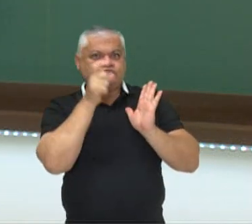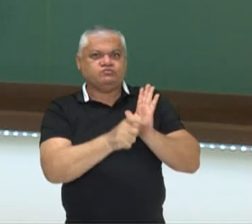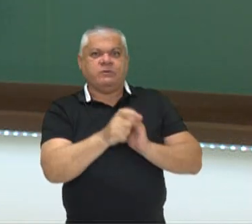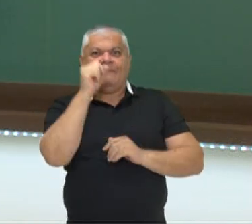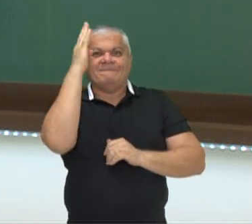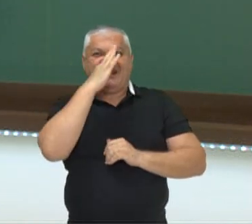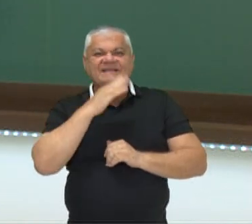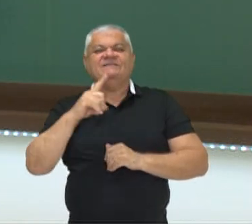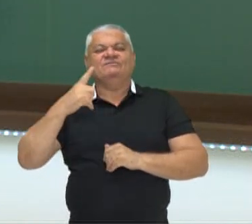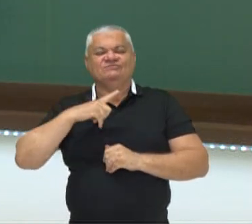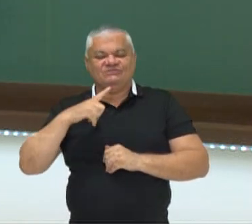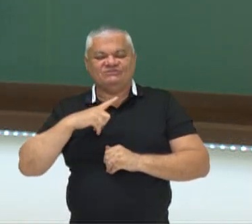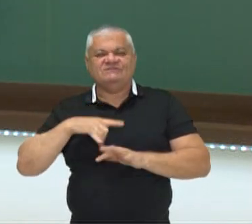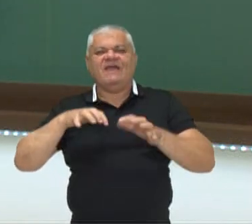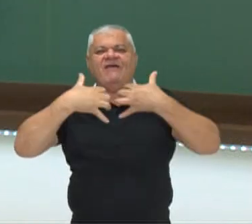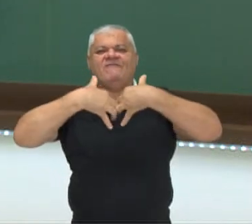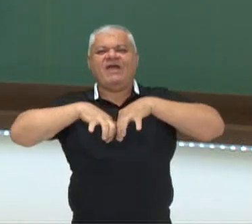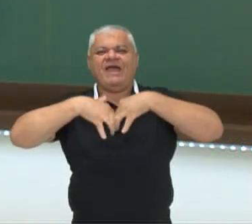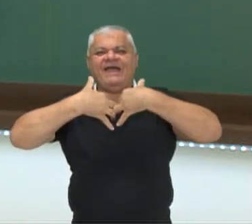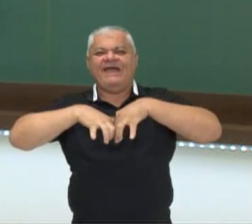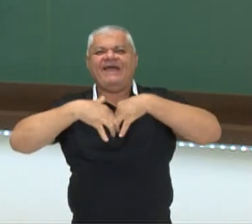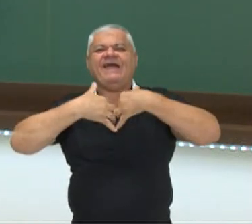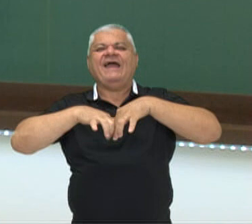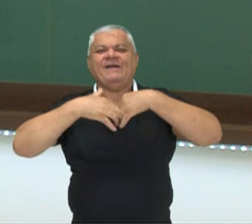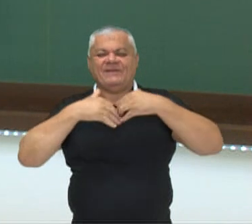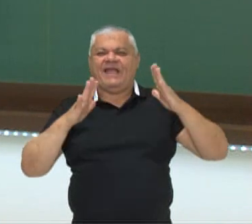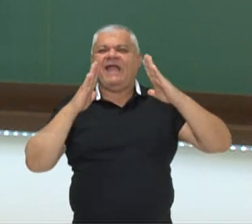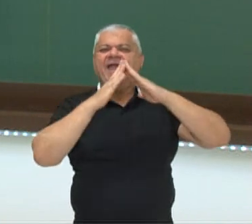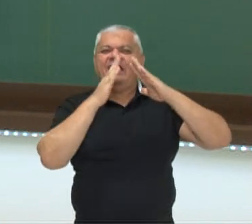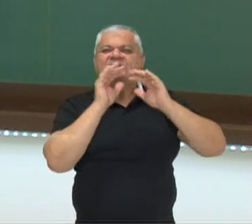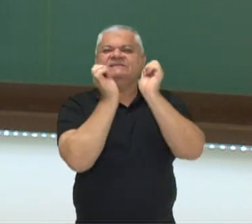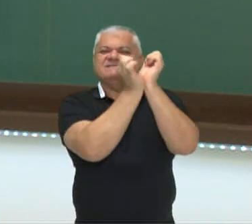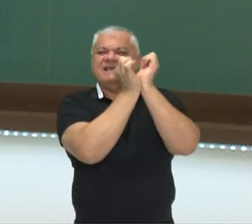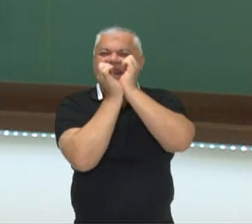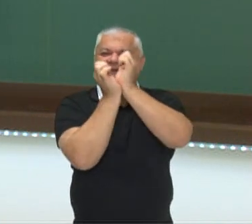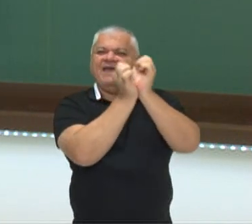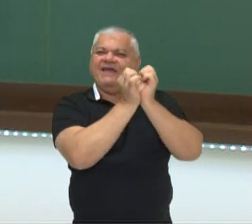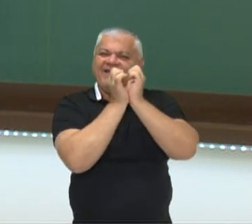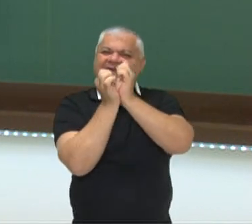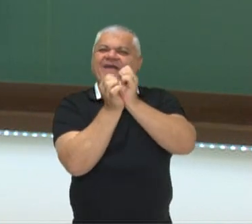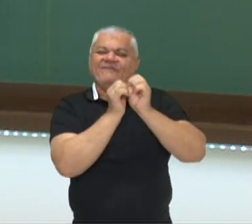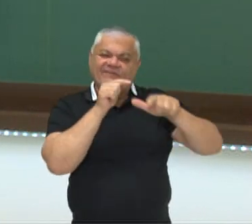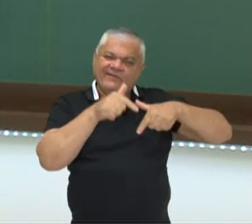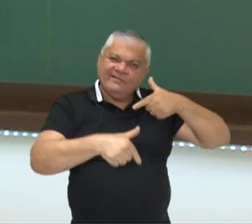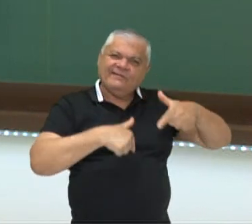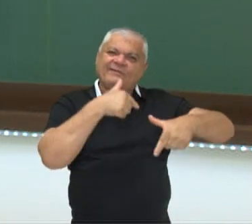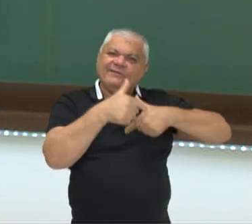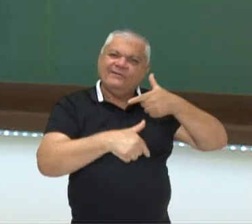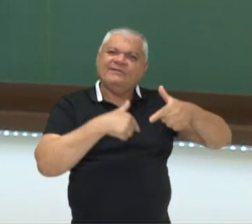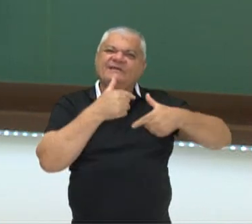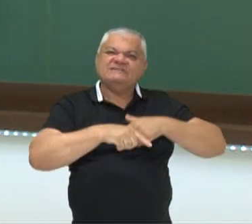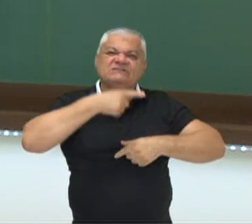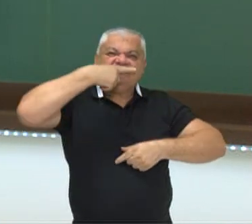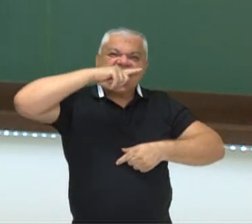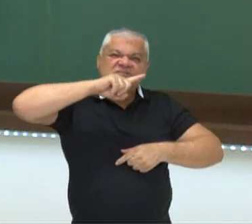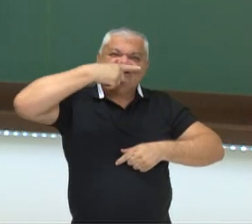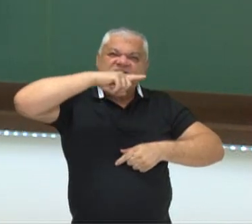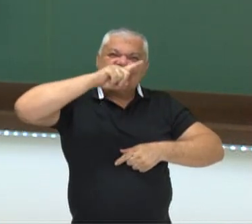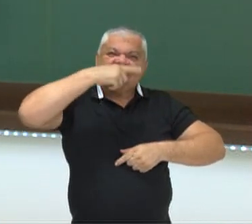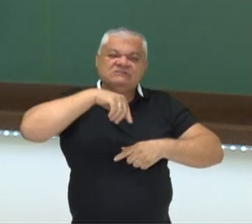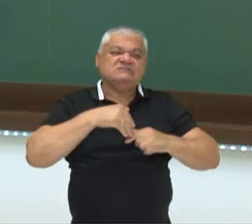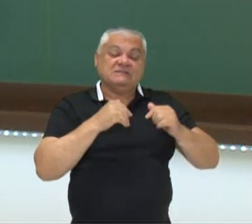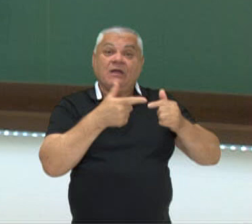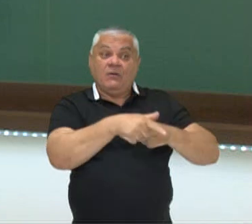né? Aonde nós tínhamos ali a Casa Grande, né? Até escreveu ali, né, Gilberto Freire, Casa Grande